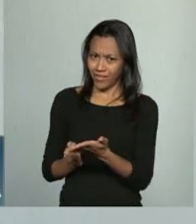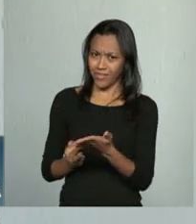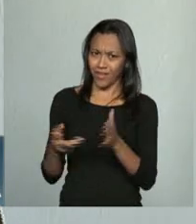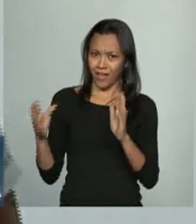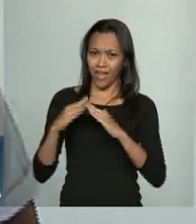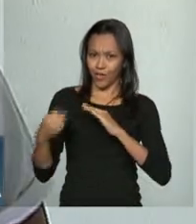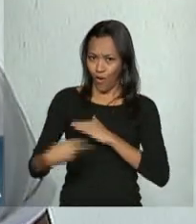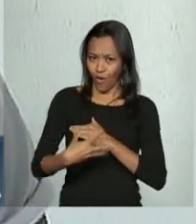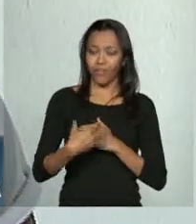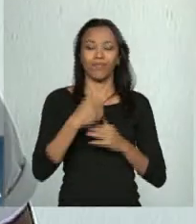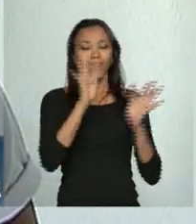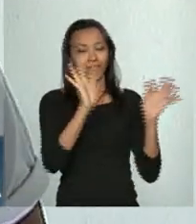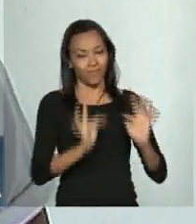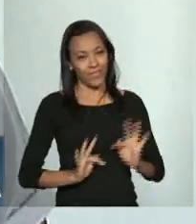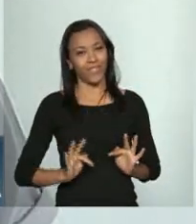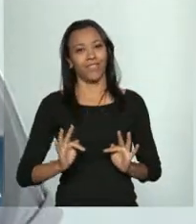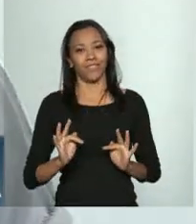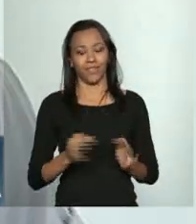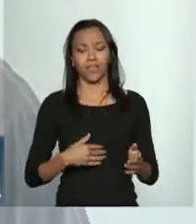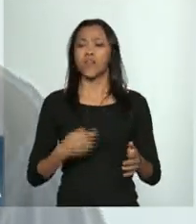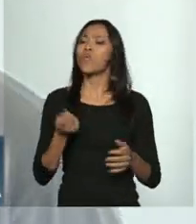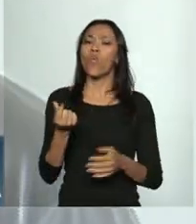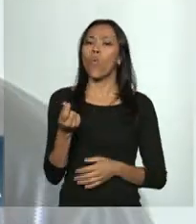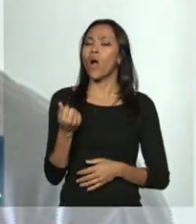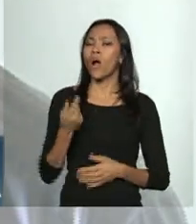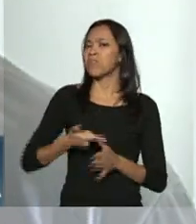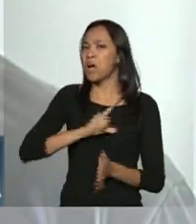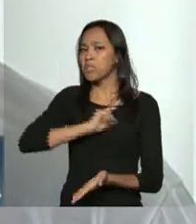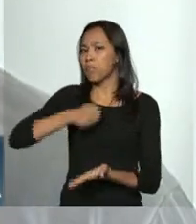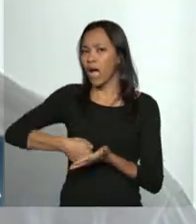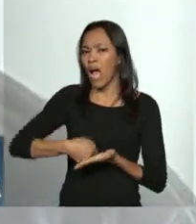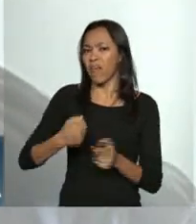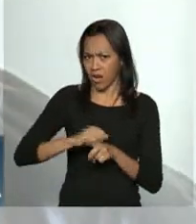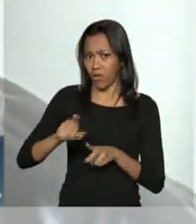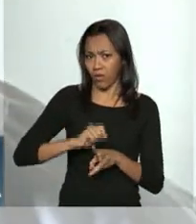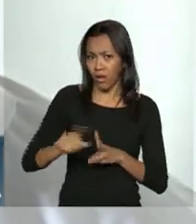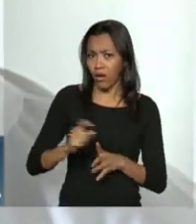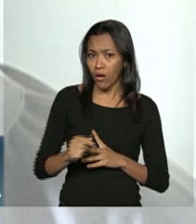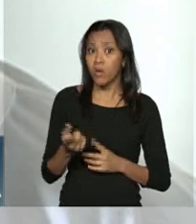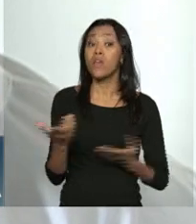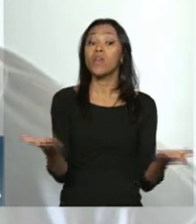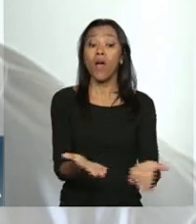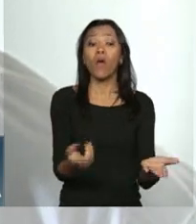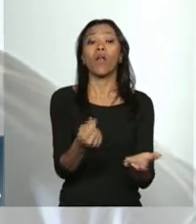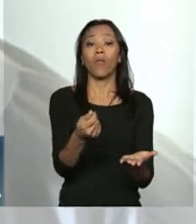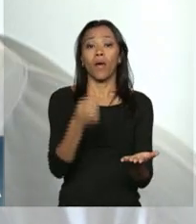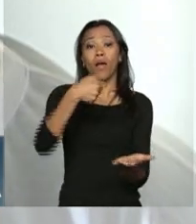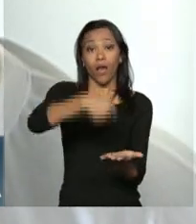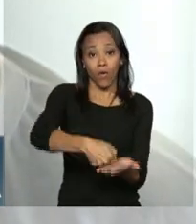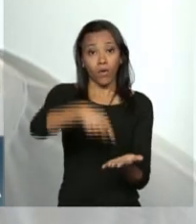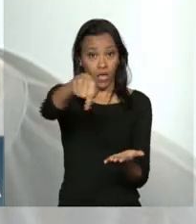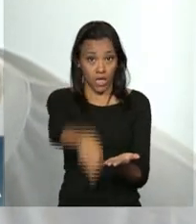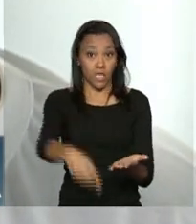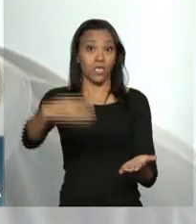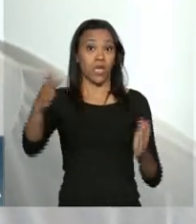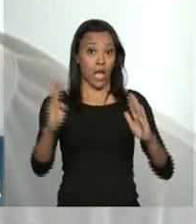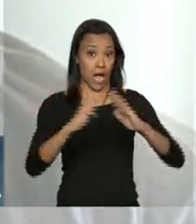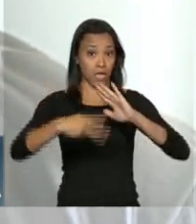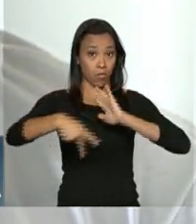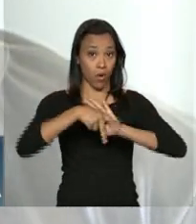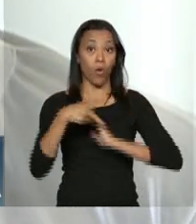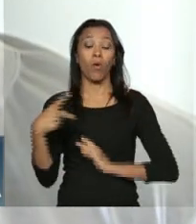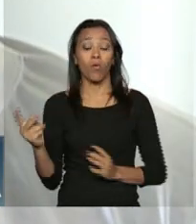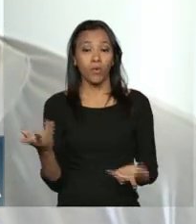Estou muito feliz. Quanto que você pagava antes? Era aluguel? E quanto que vai ser a sua prestação agora aqui na sua casa